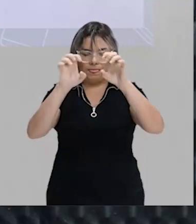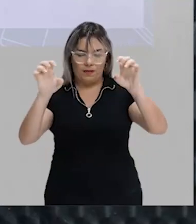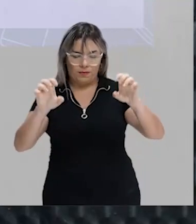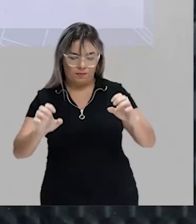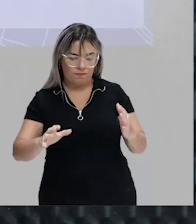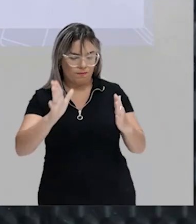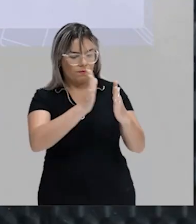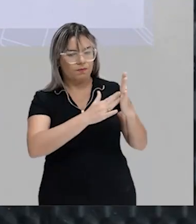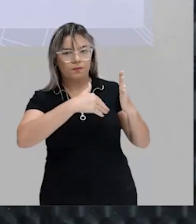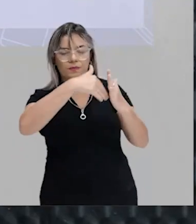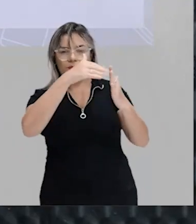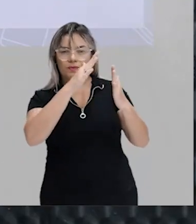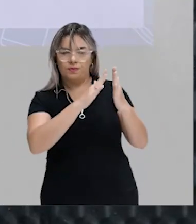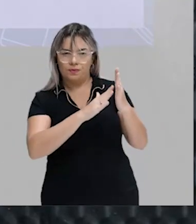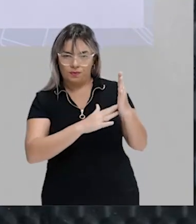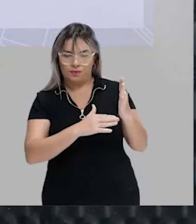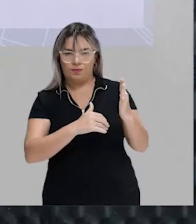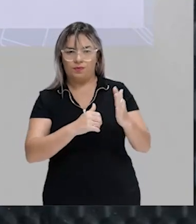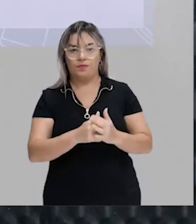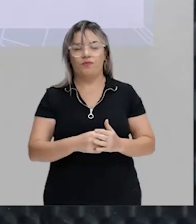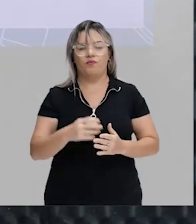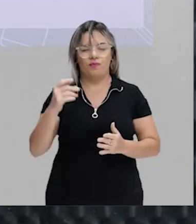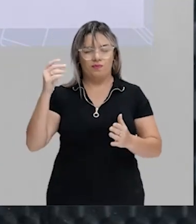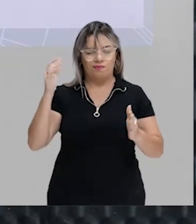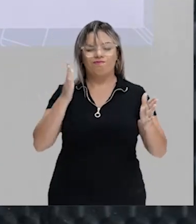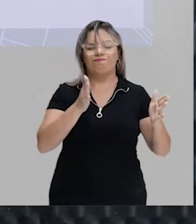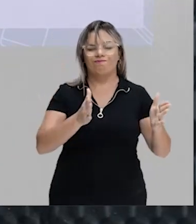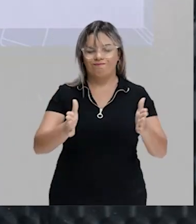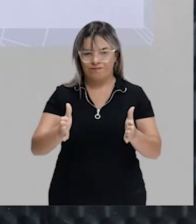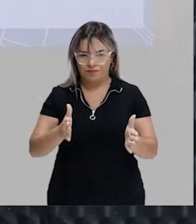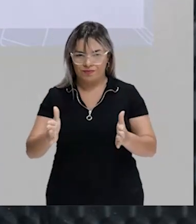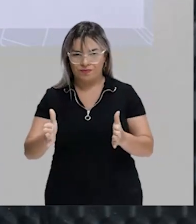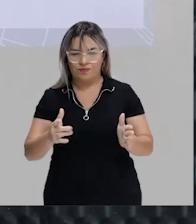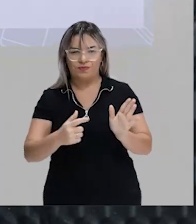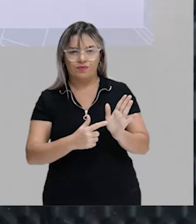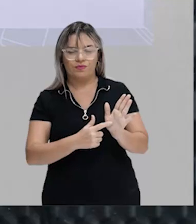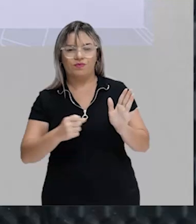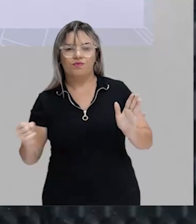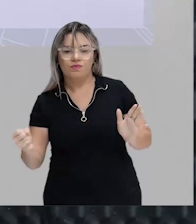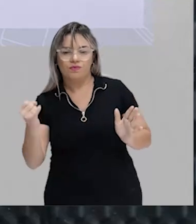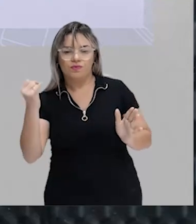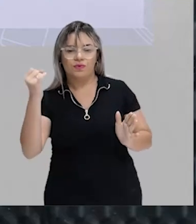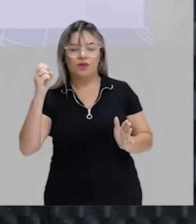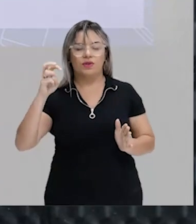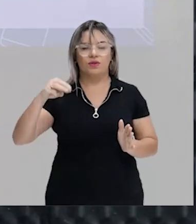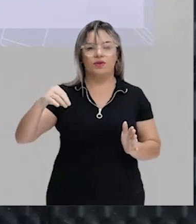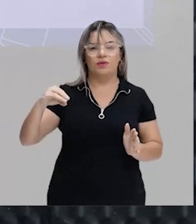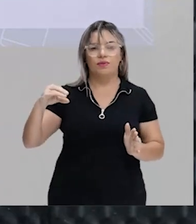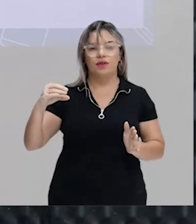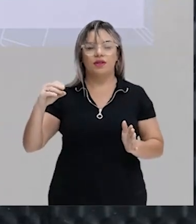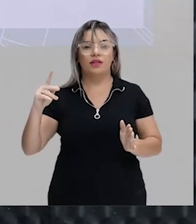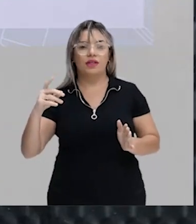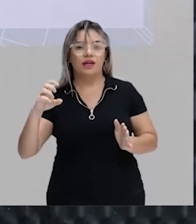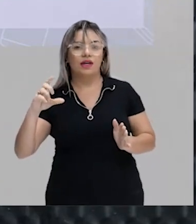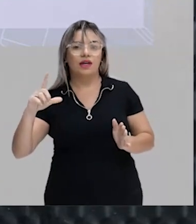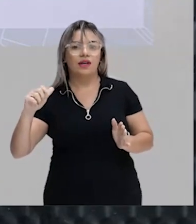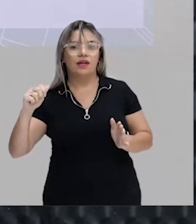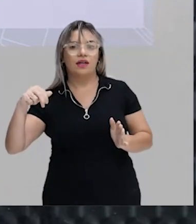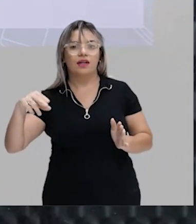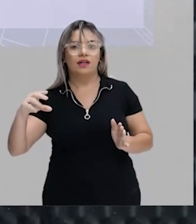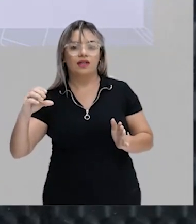para a pintura. Nessa época se destaca muito o Michelangelo, lembra? O Leonardo da Vinci,